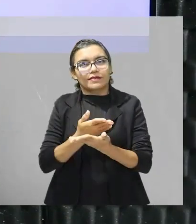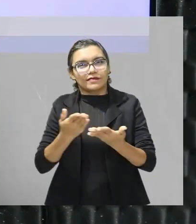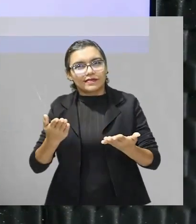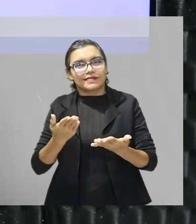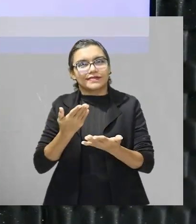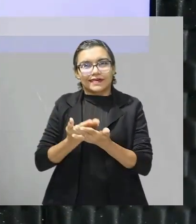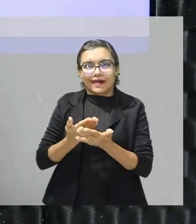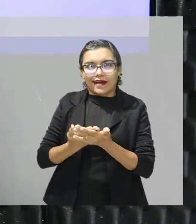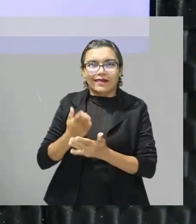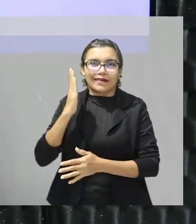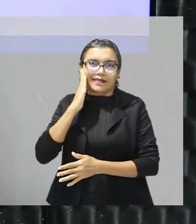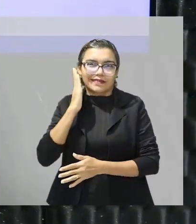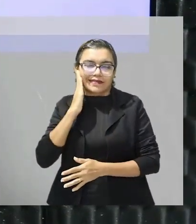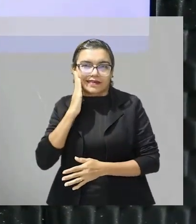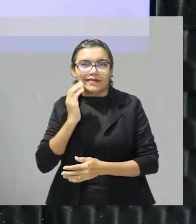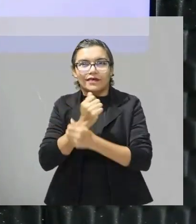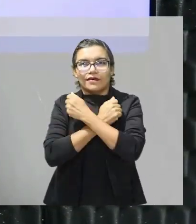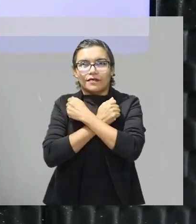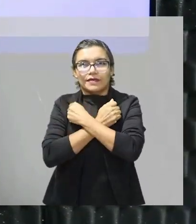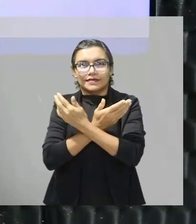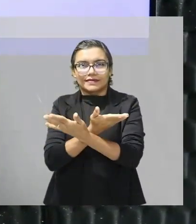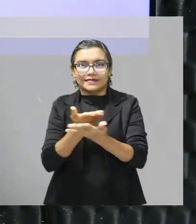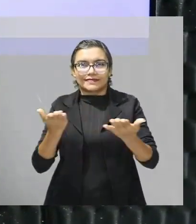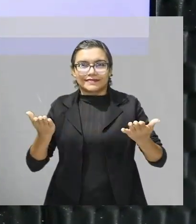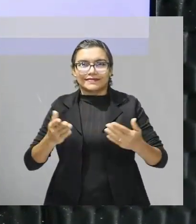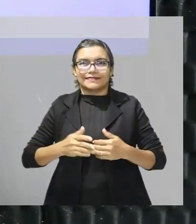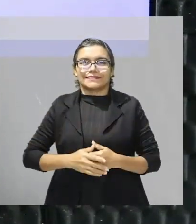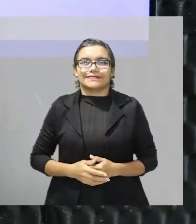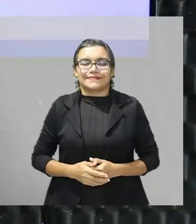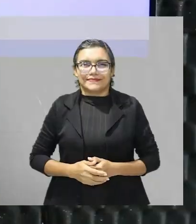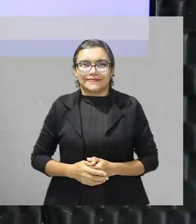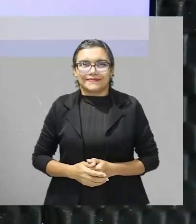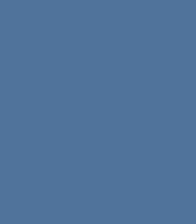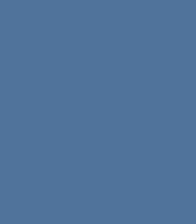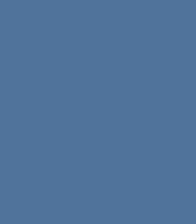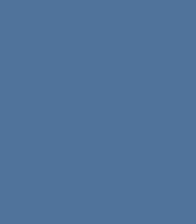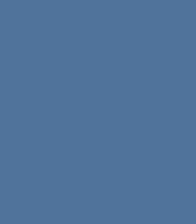da nossa aula ficando por aqui forte abraço a todos valeu